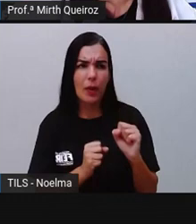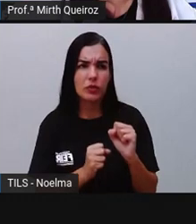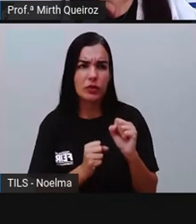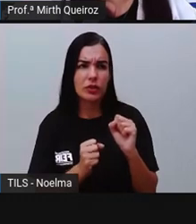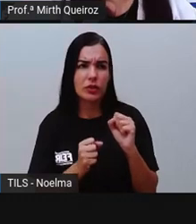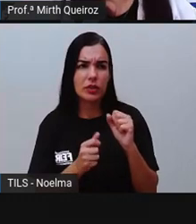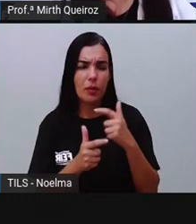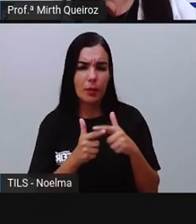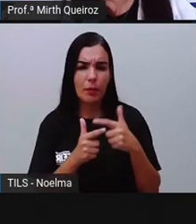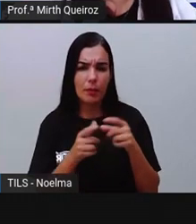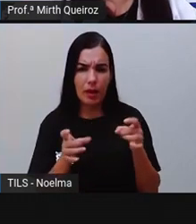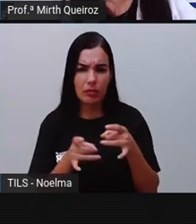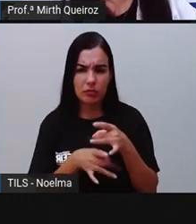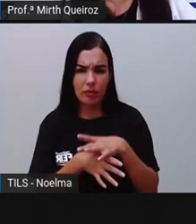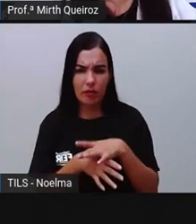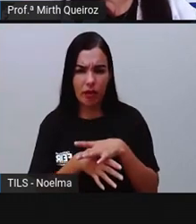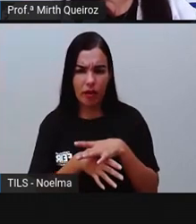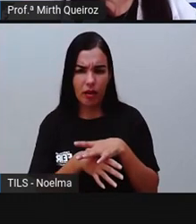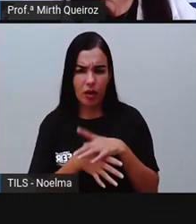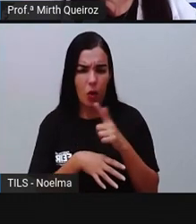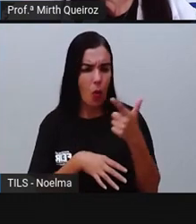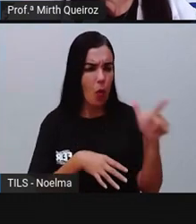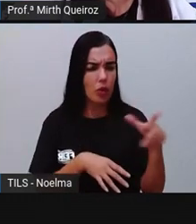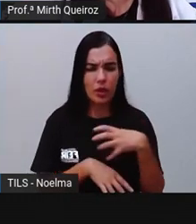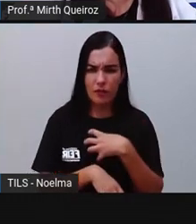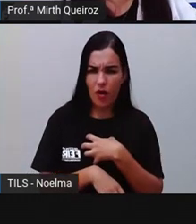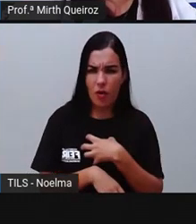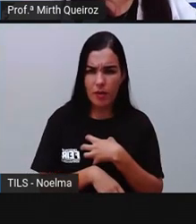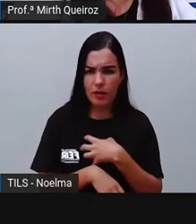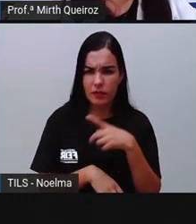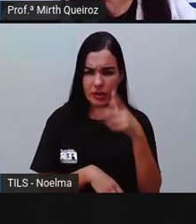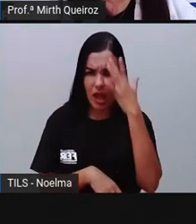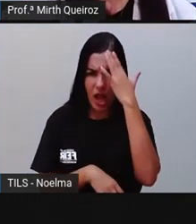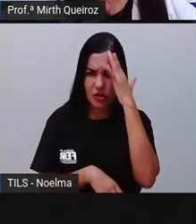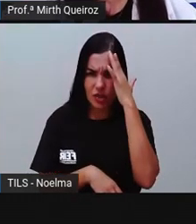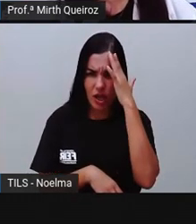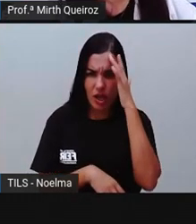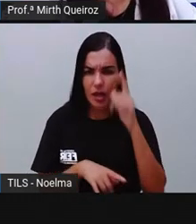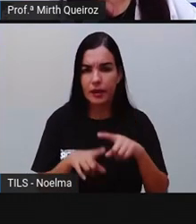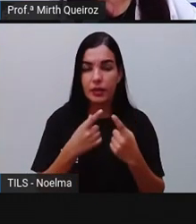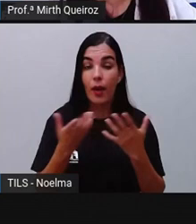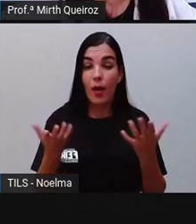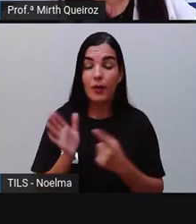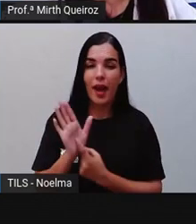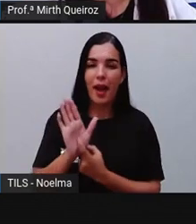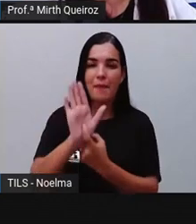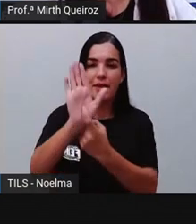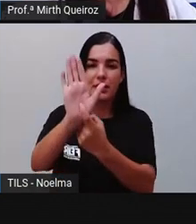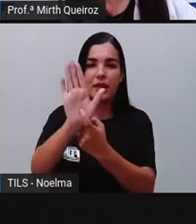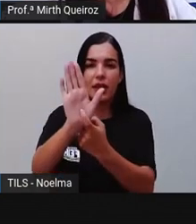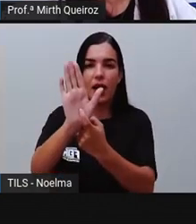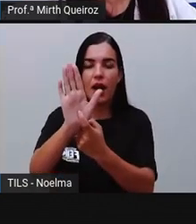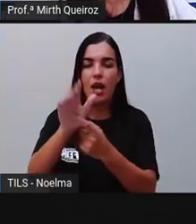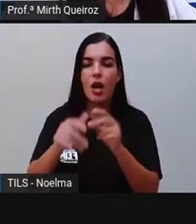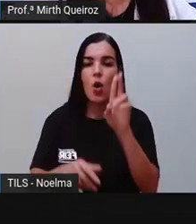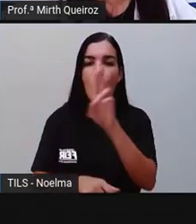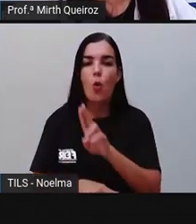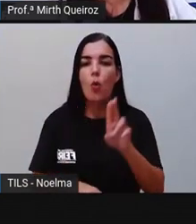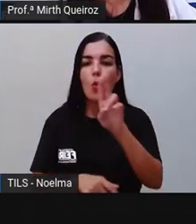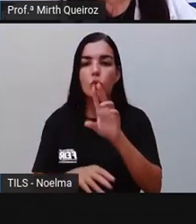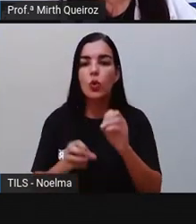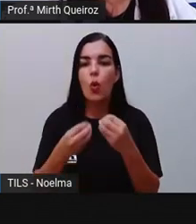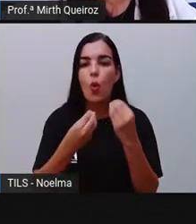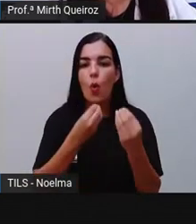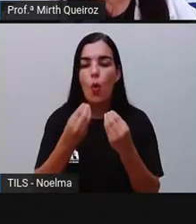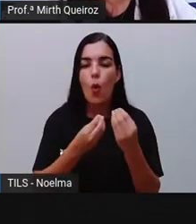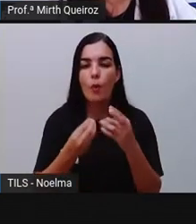modo? Sem ser a forma como eu apresentei para vocês? E aí eu apresento para vocês o uso de diagramas para